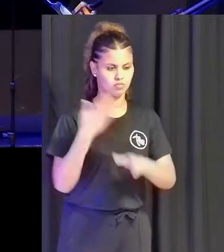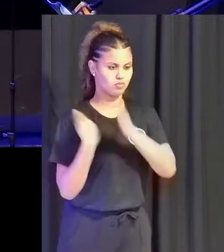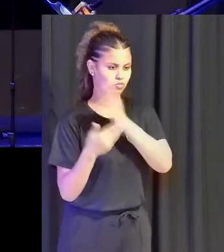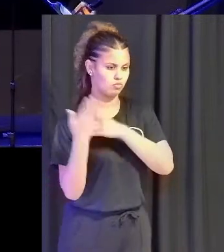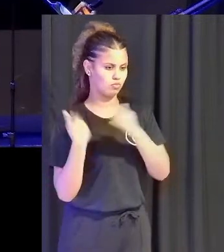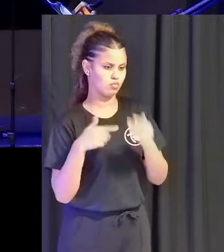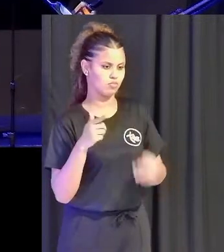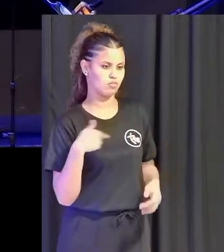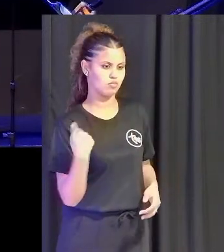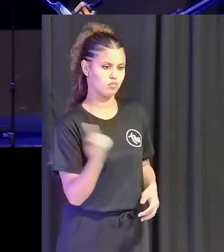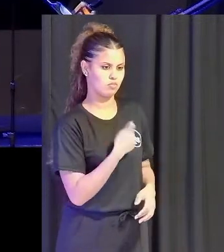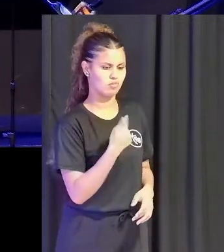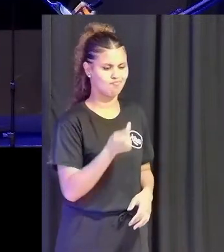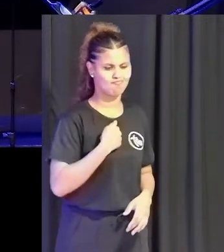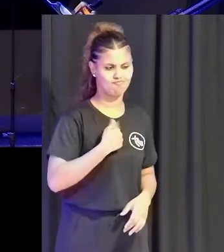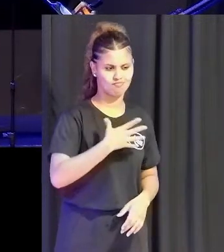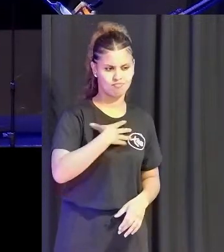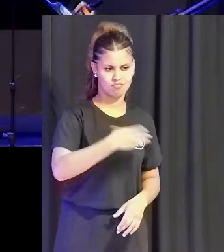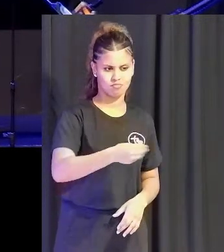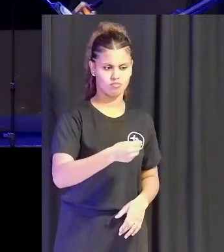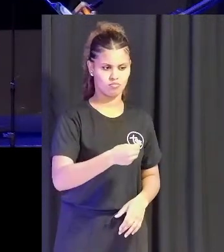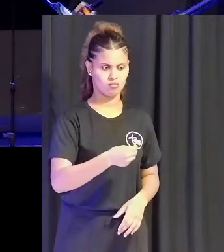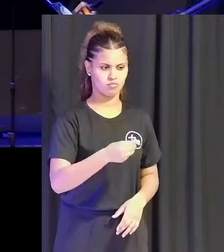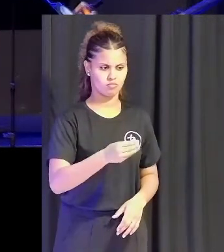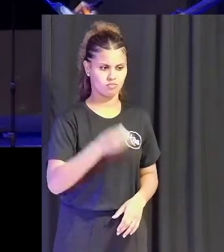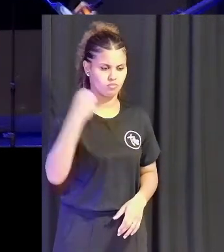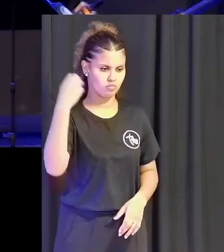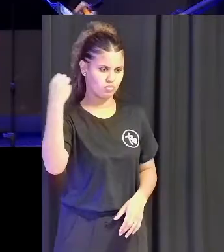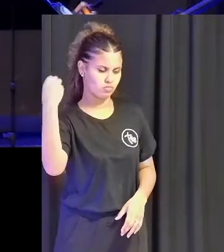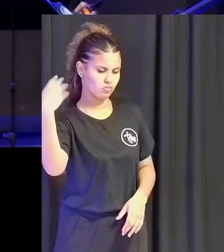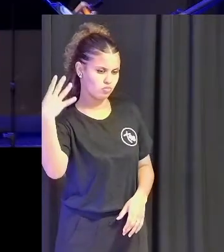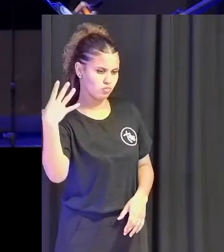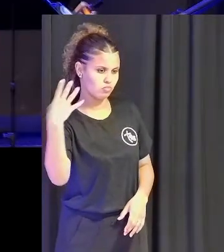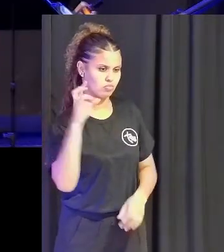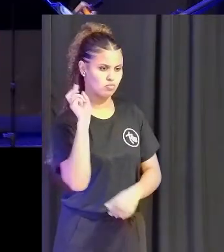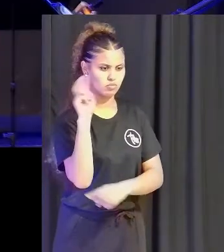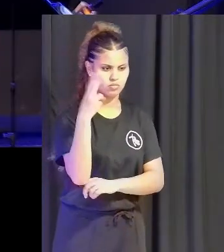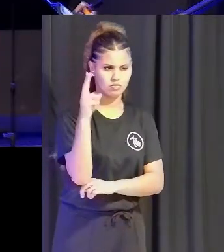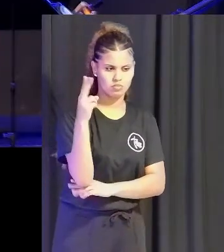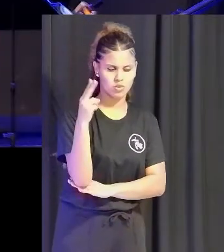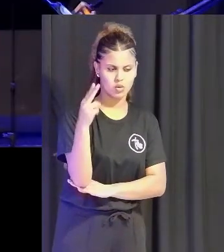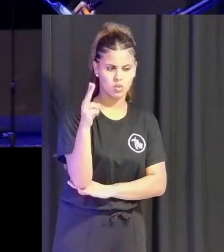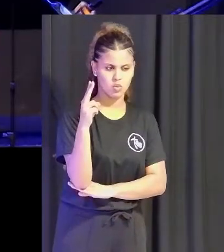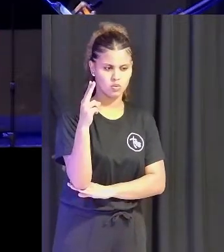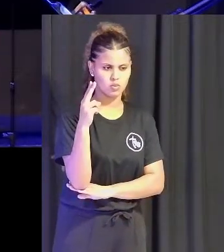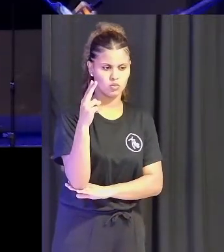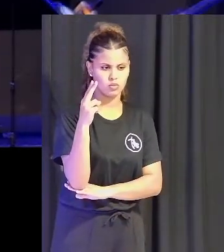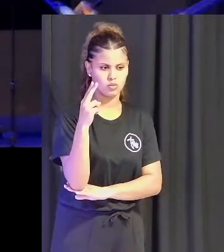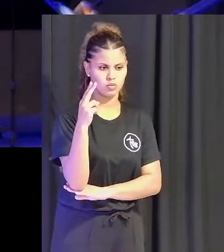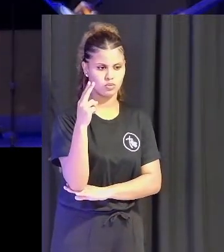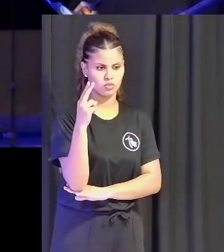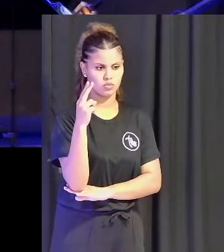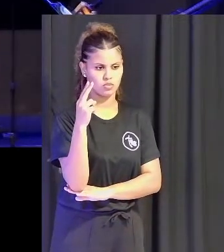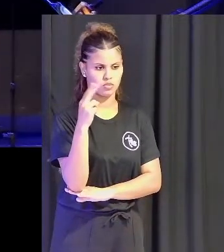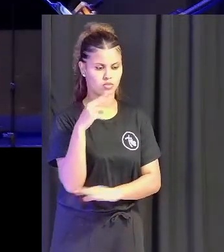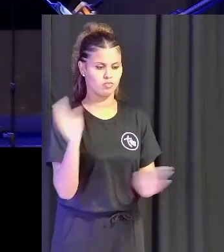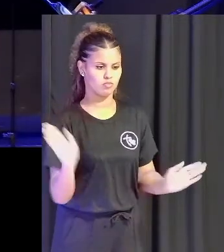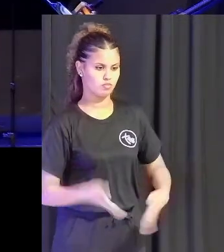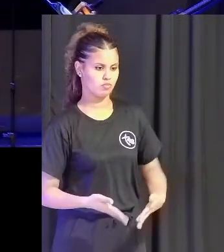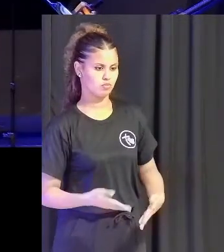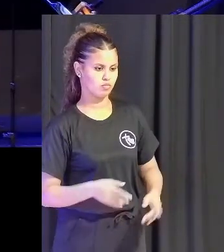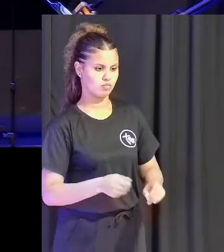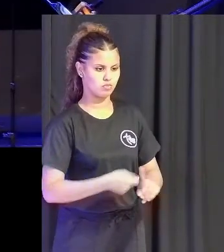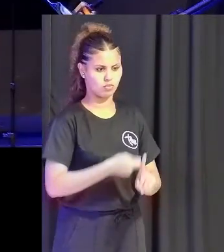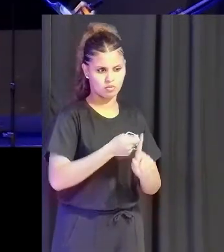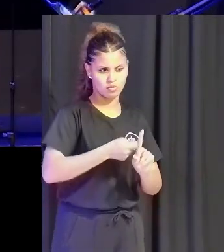uma igreja na cidade de Montevideo. Esse mês, veio uma igreja de Orlando, Flórida, estiveram